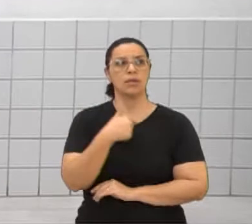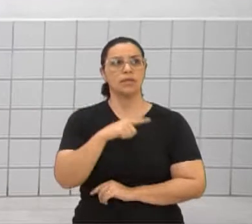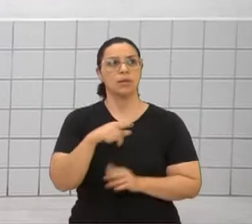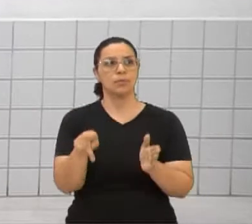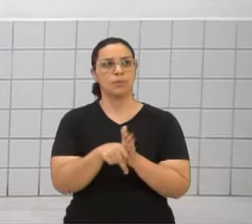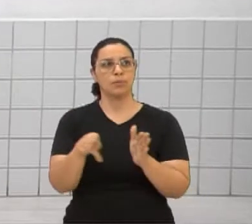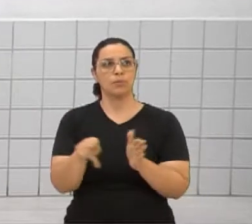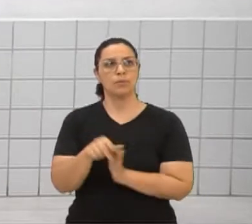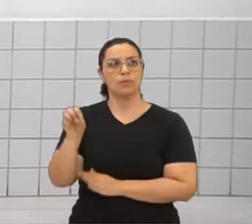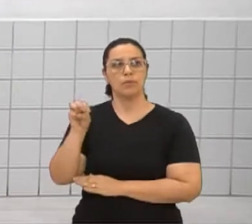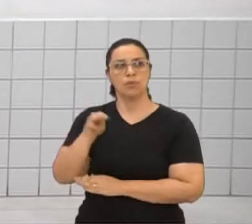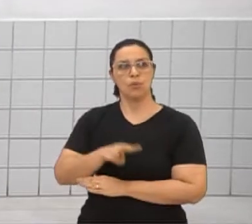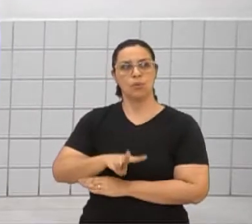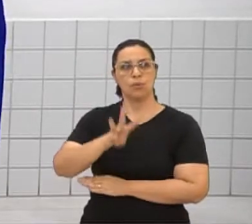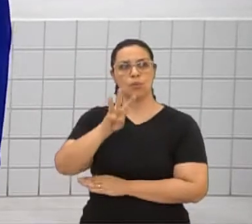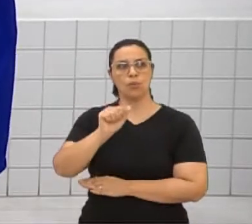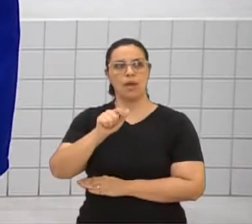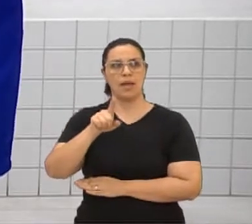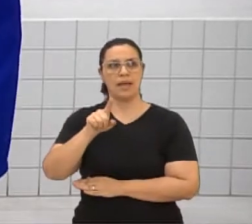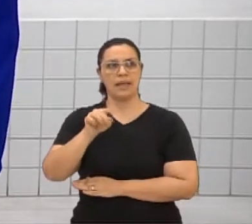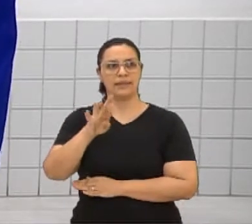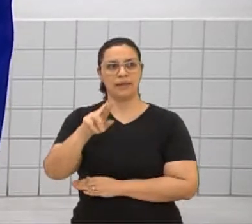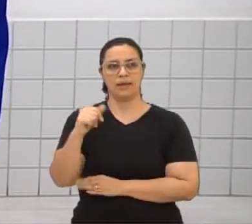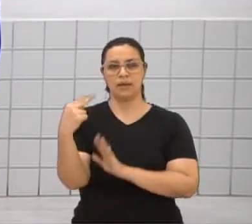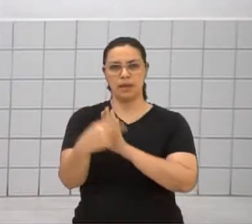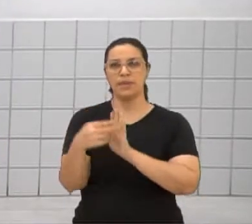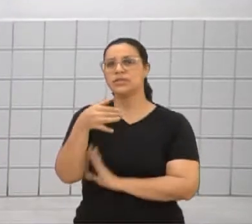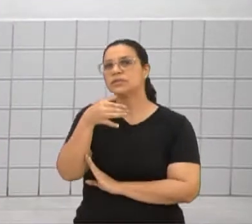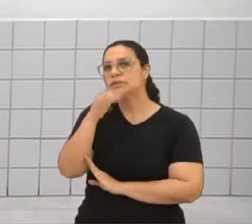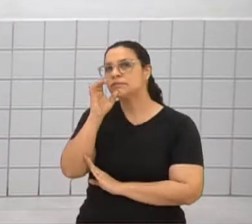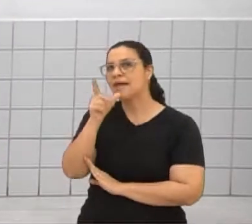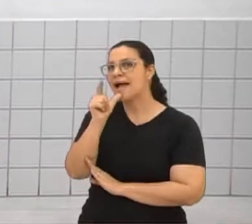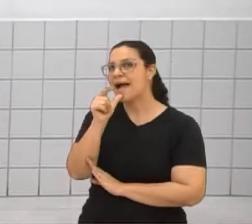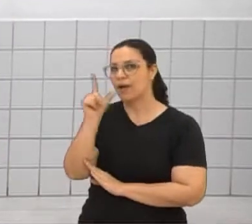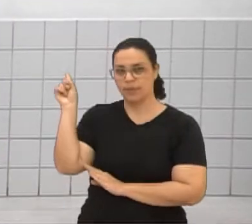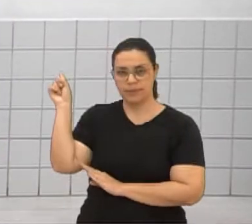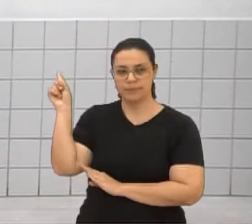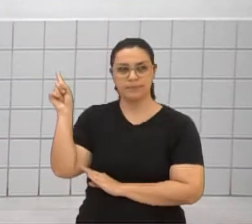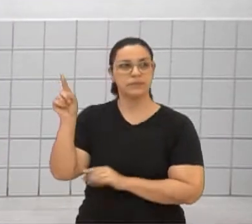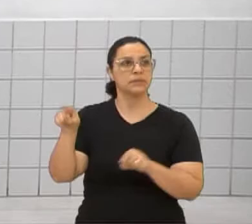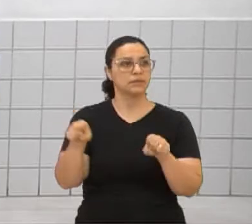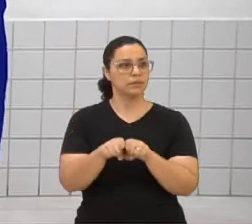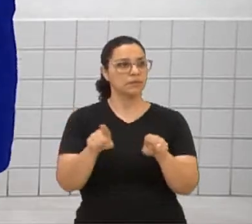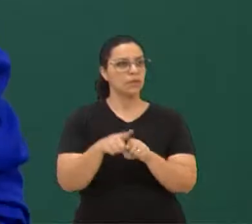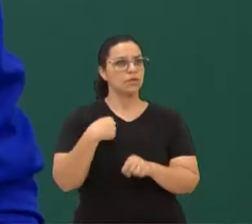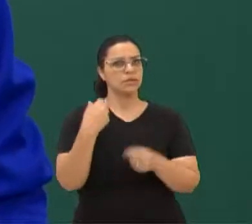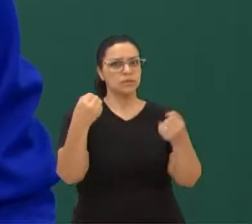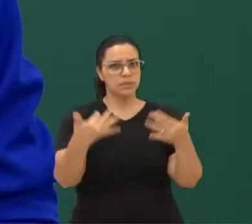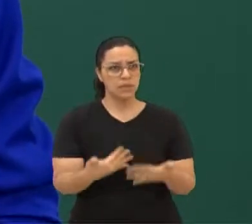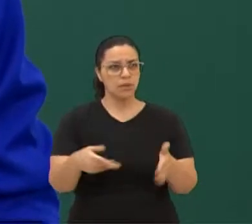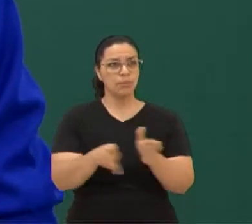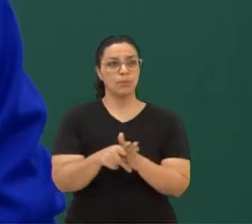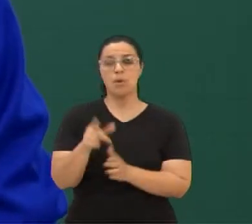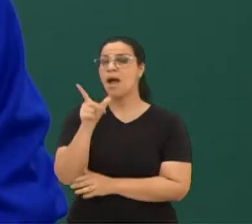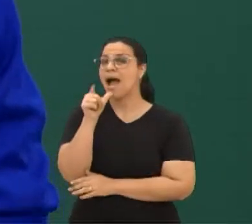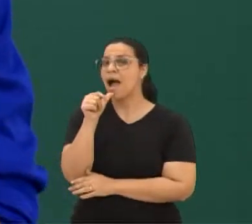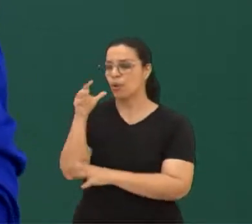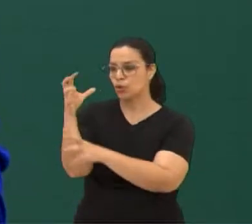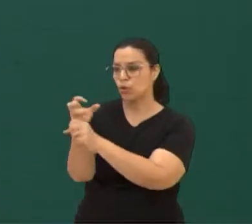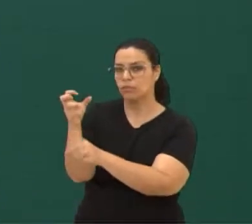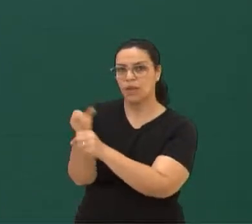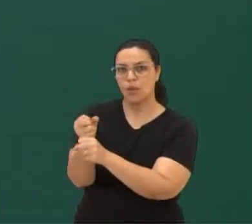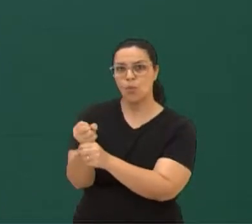temos aqui a palavra Where a imagem que que ajuda o que significa água água é um substantivo incontável